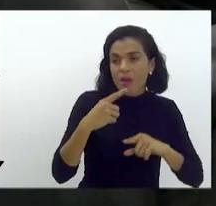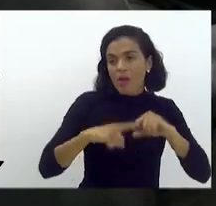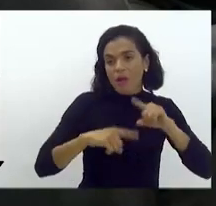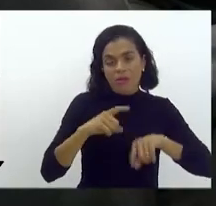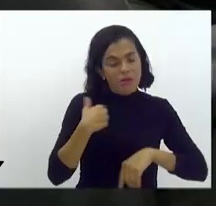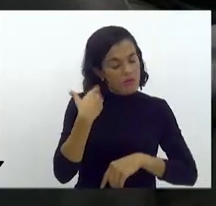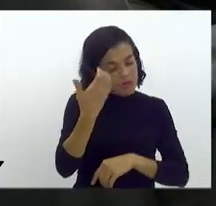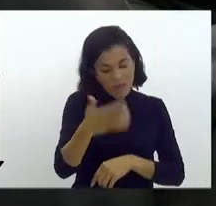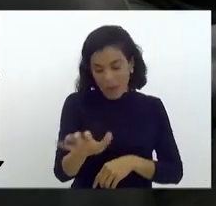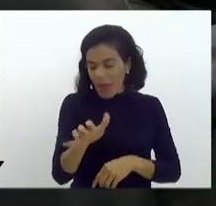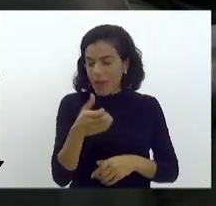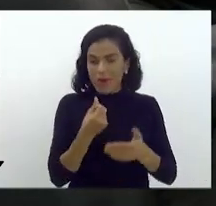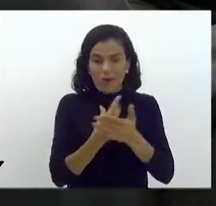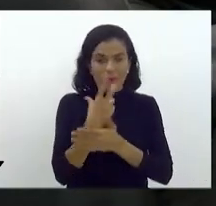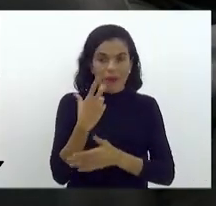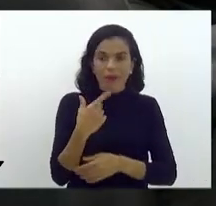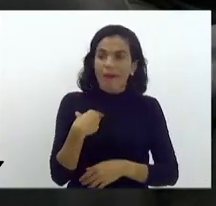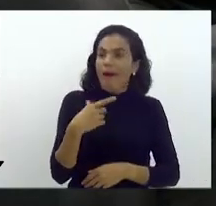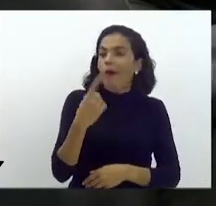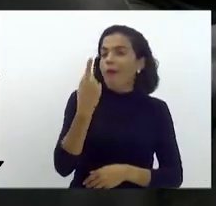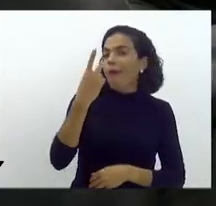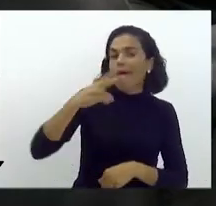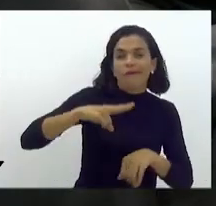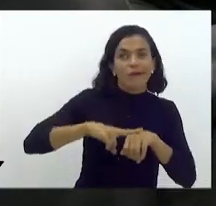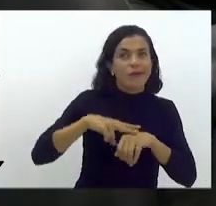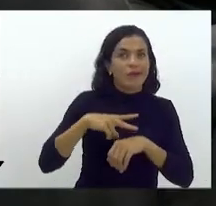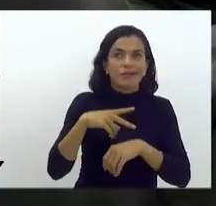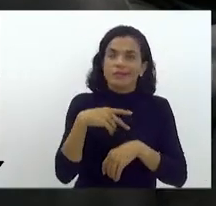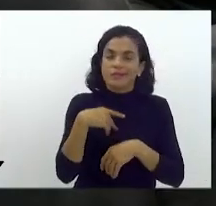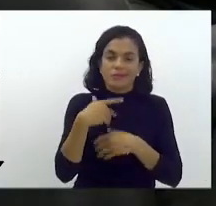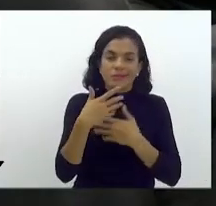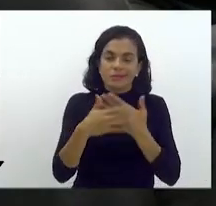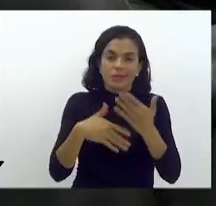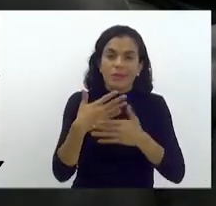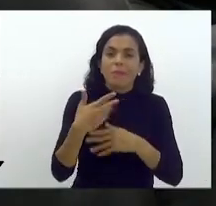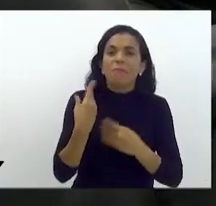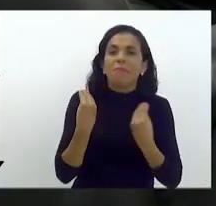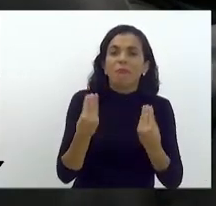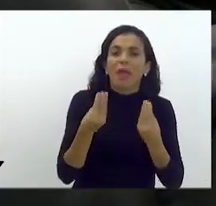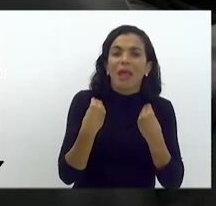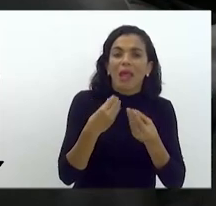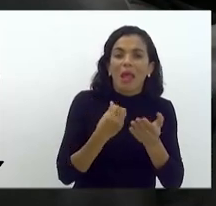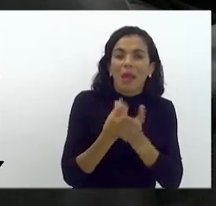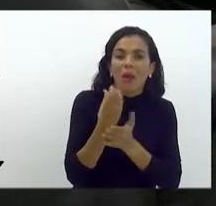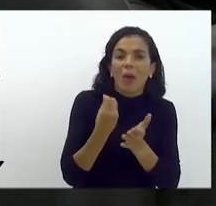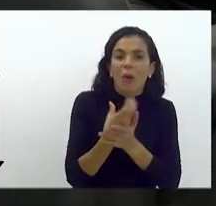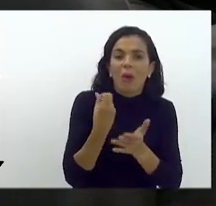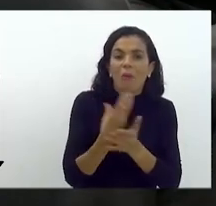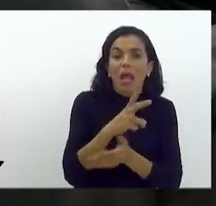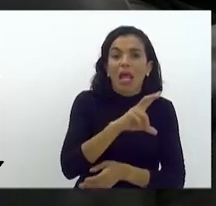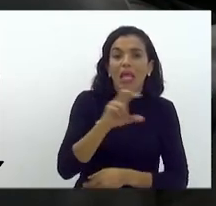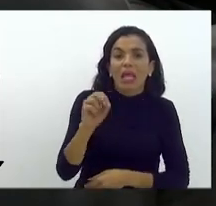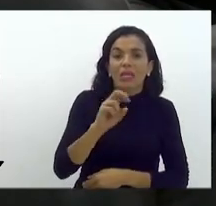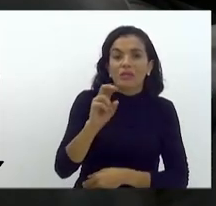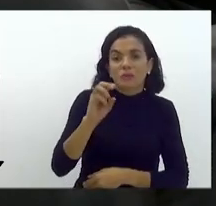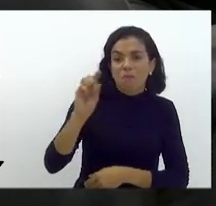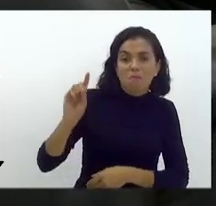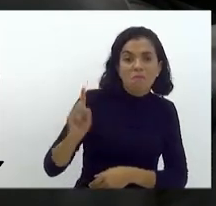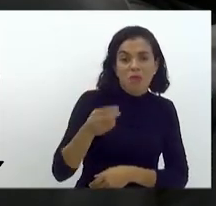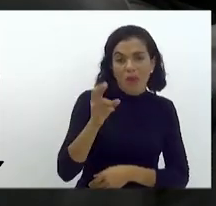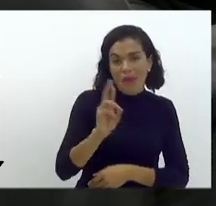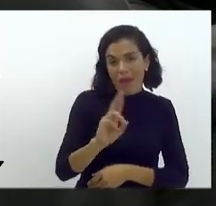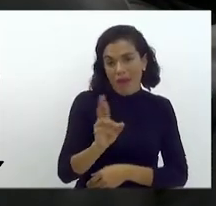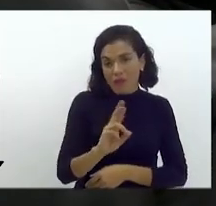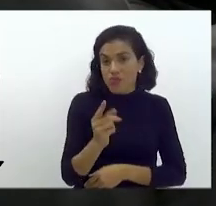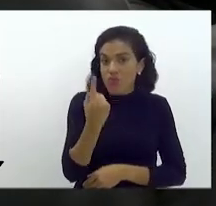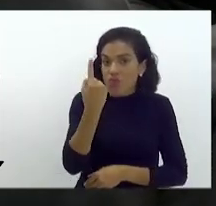quero comprar esse acampamento Esses exames eu vou realizar uma vez a cada 50 anos para que eu quero um equipamento de 500 mil reais para